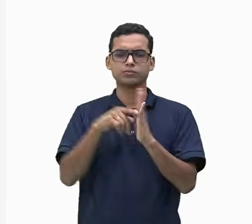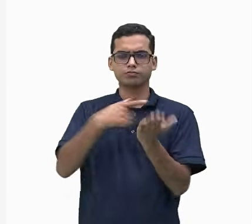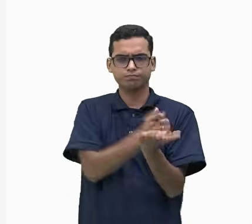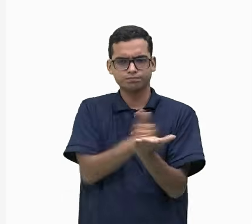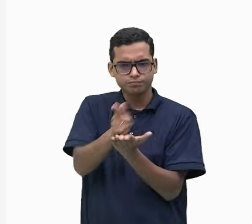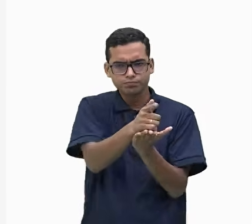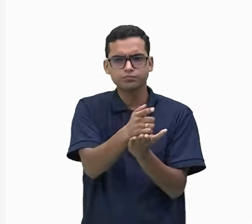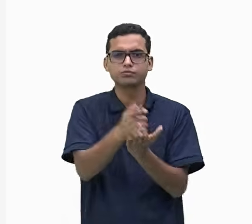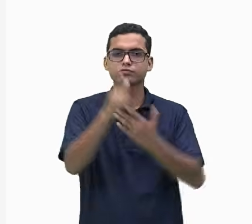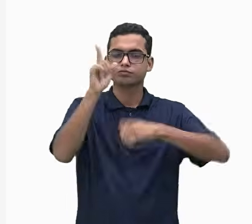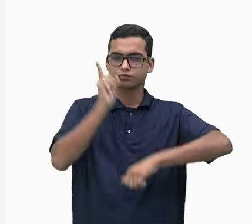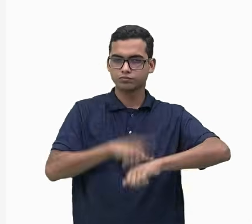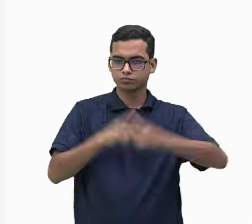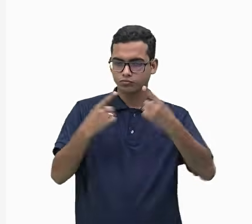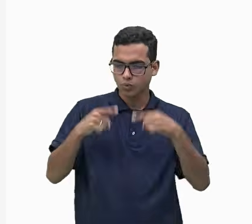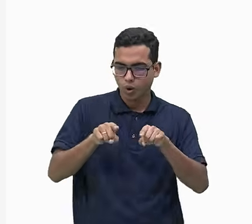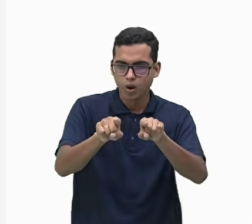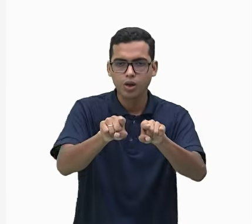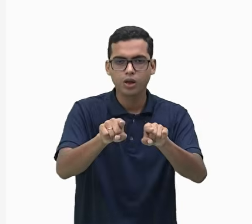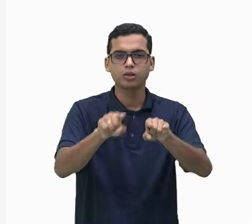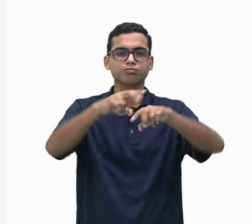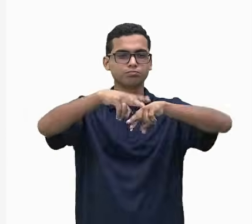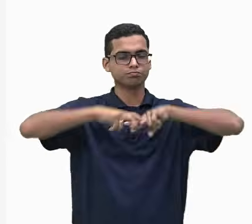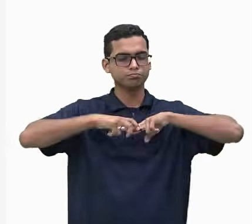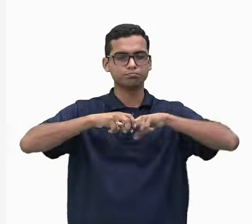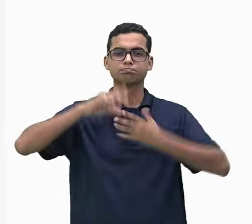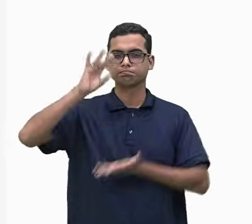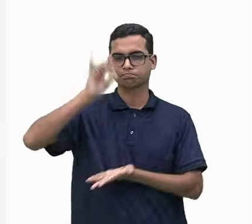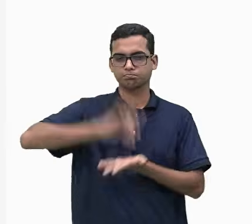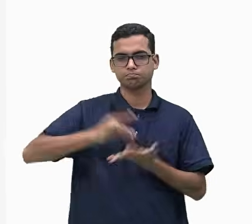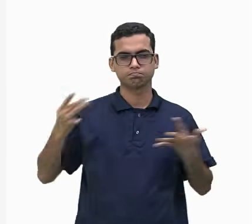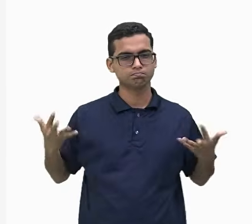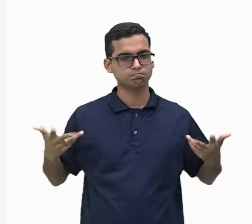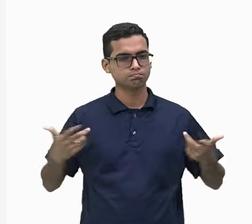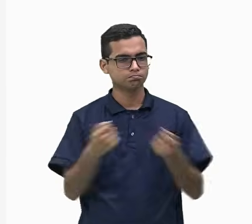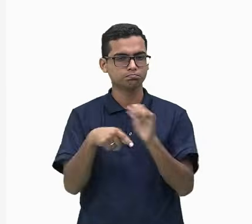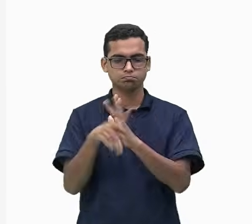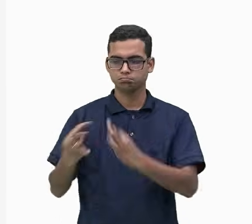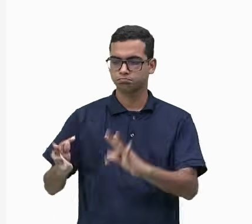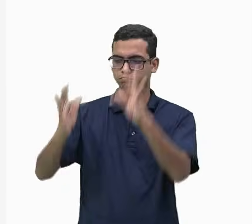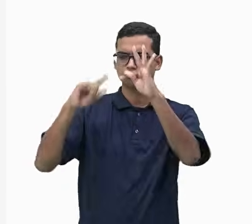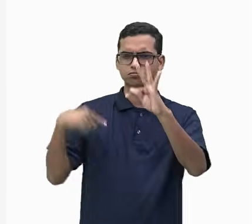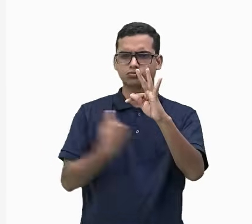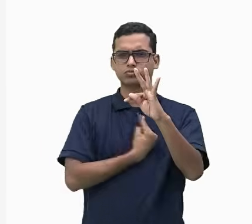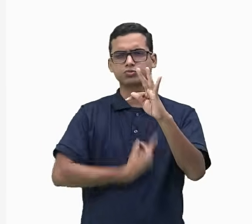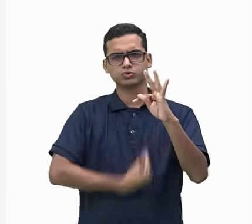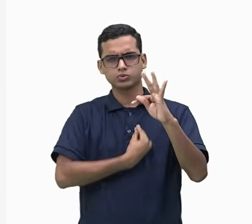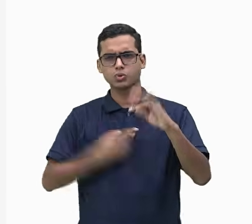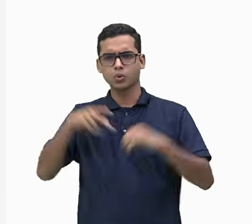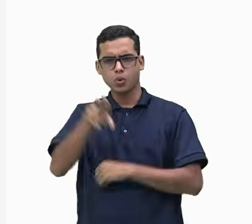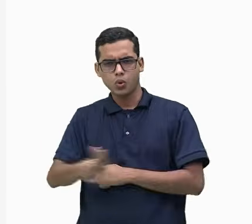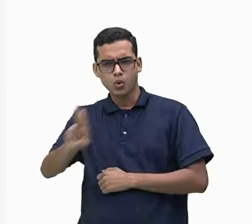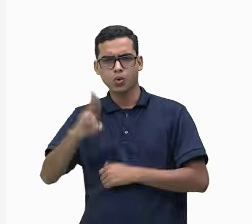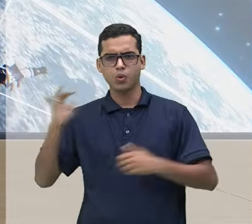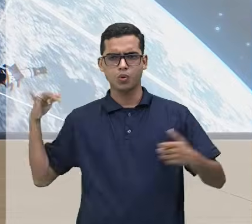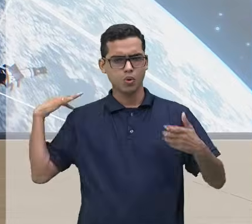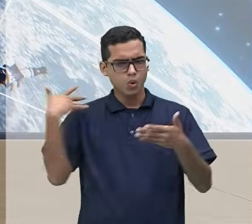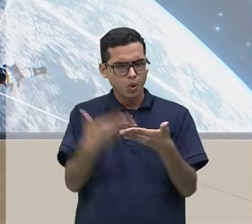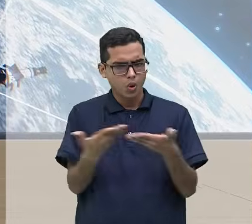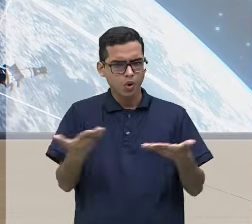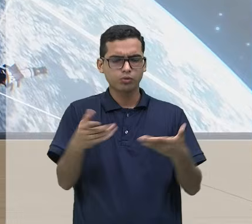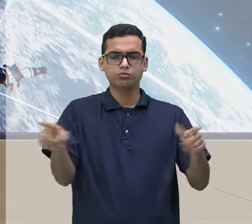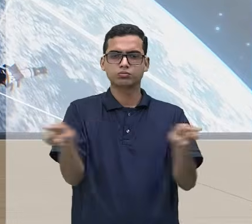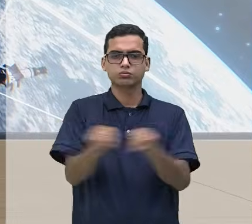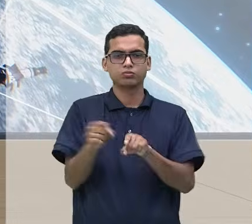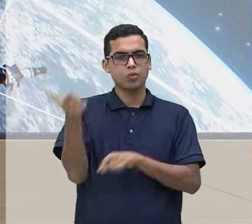tempo. Por isso que eu falo que realmente é uma coisa maravilhosa essa tecnologia que a gente vive nos nossos dias atuais e aqui a gente pode